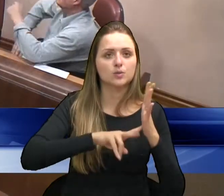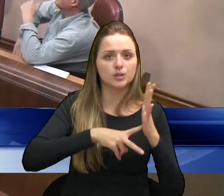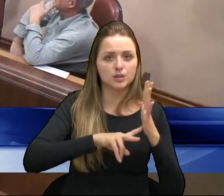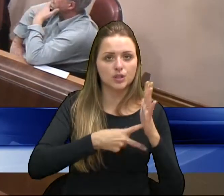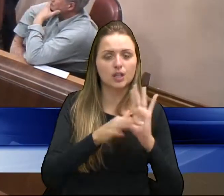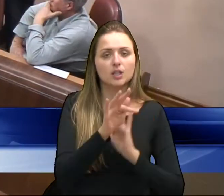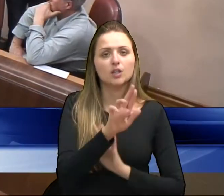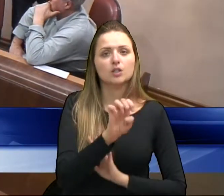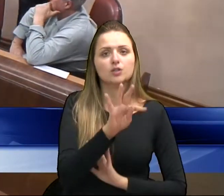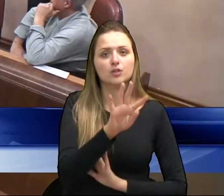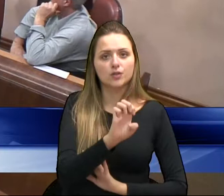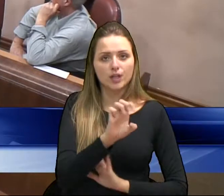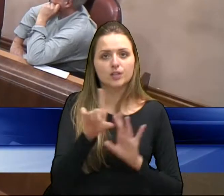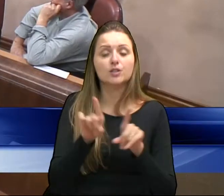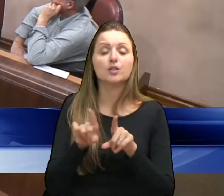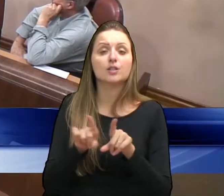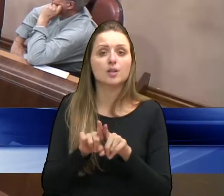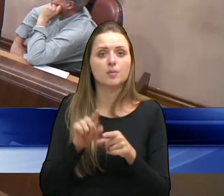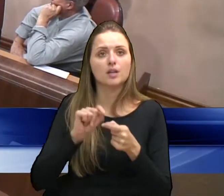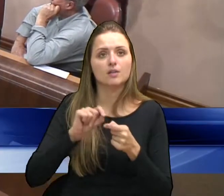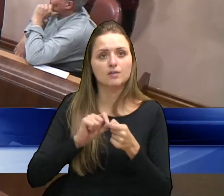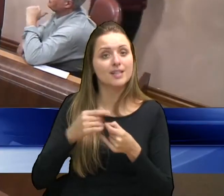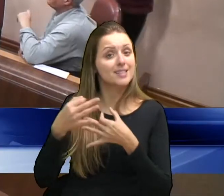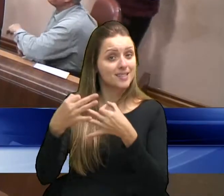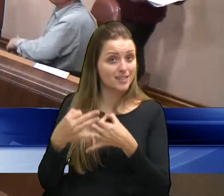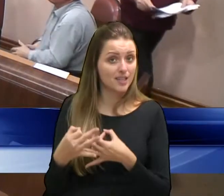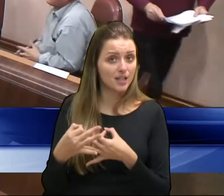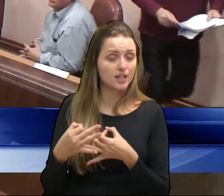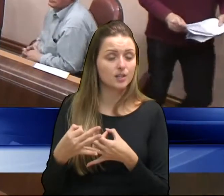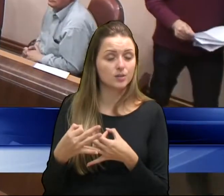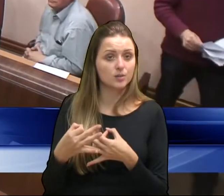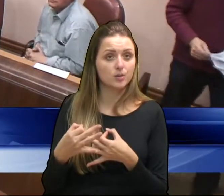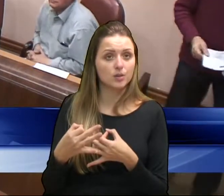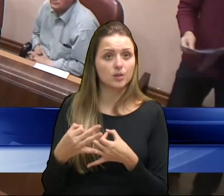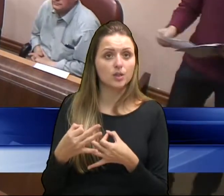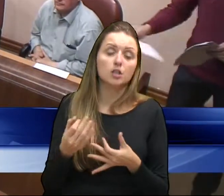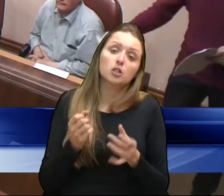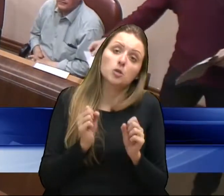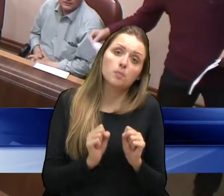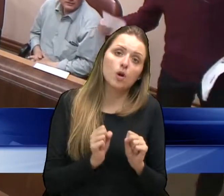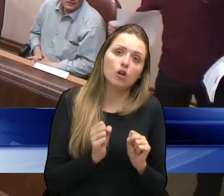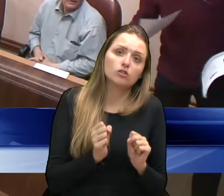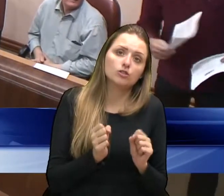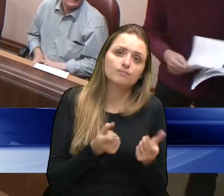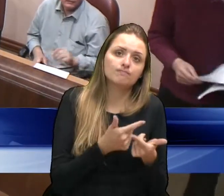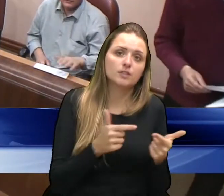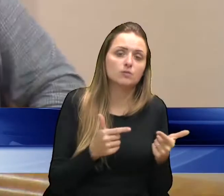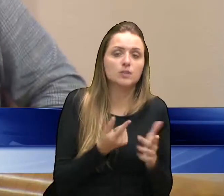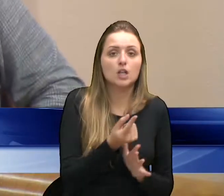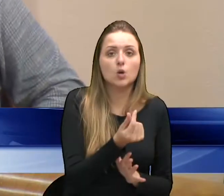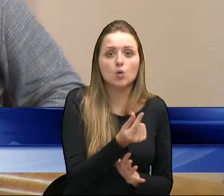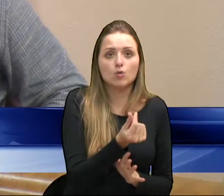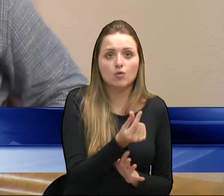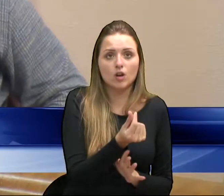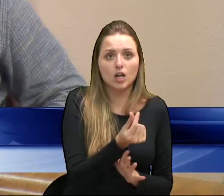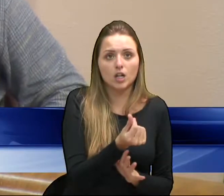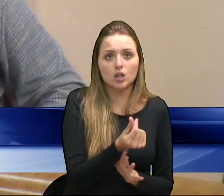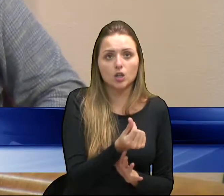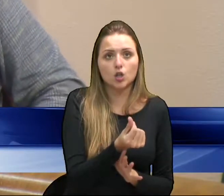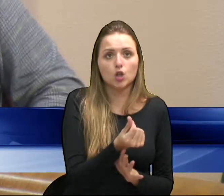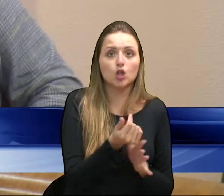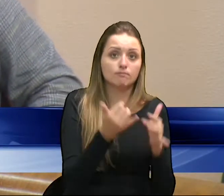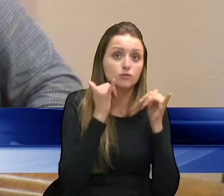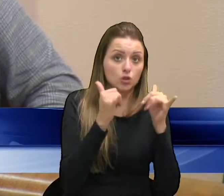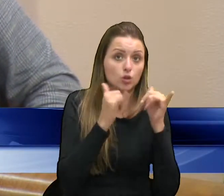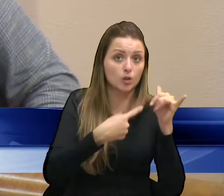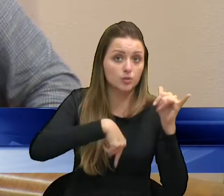fretamento, que já faz também, com certeza, a gente pode não ter uma cobrança de tarifa presente nos nossos veículos, mas